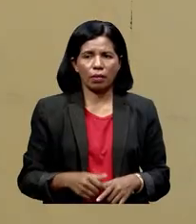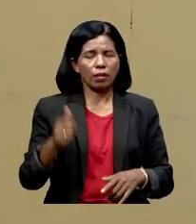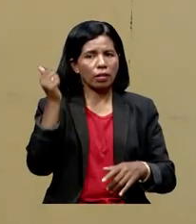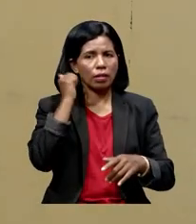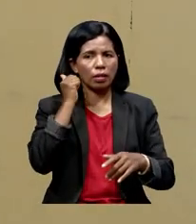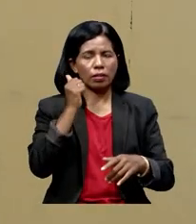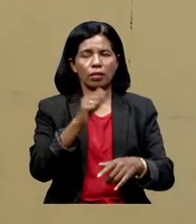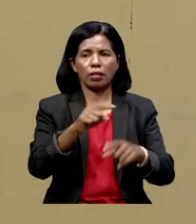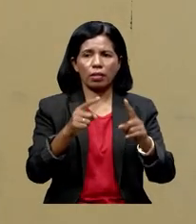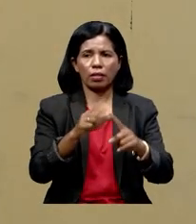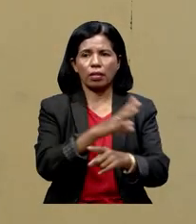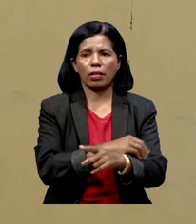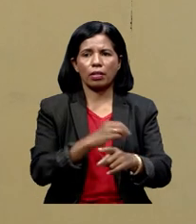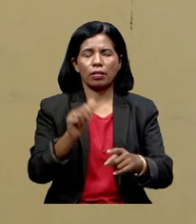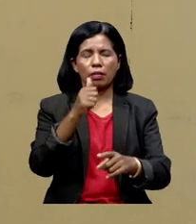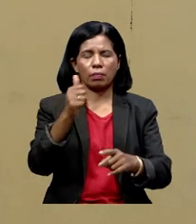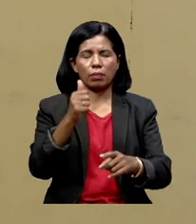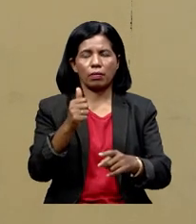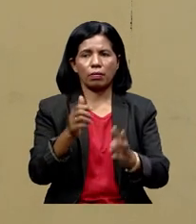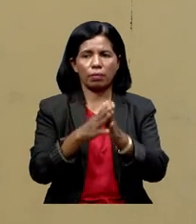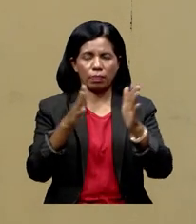a termácio de se progressar.